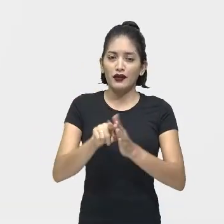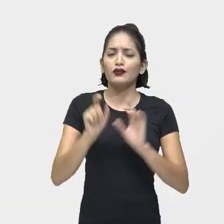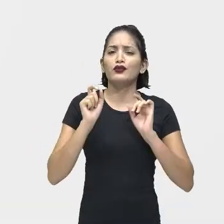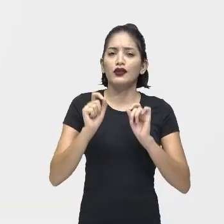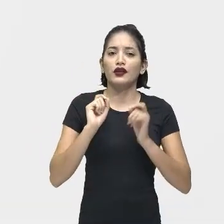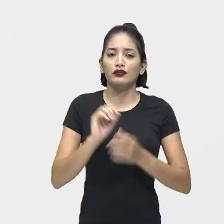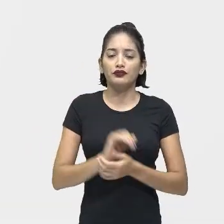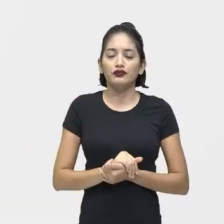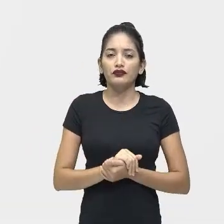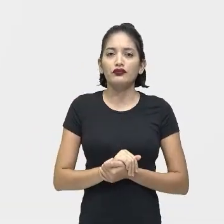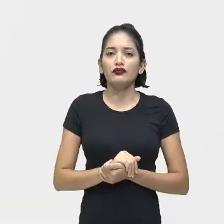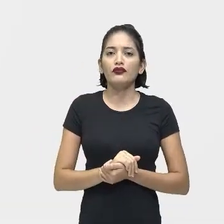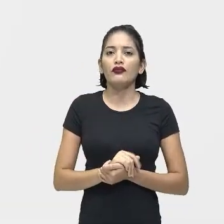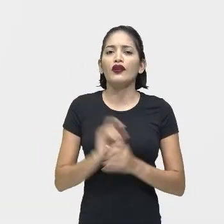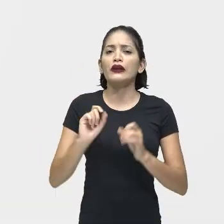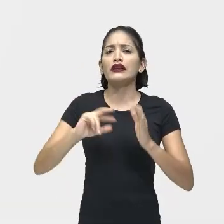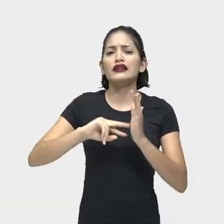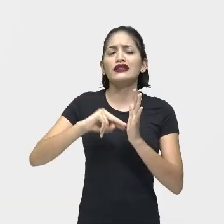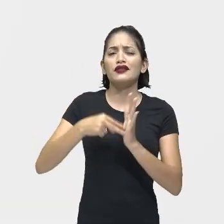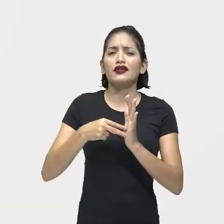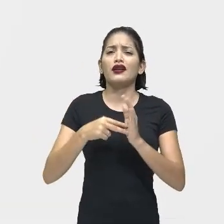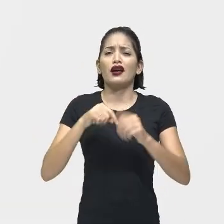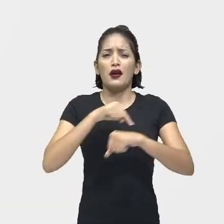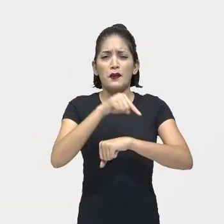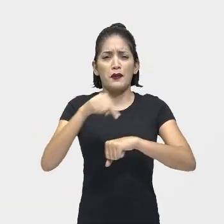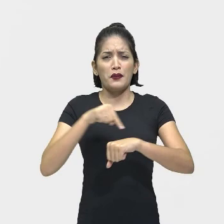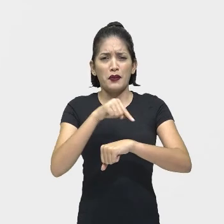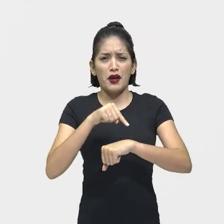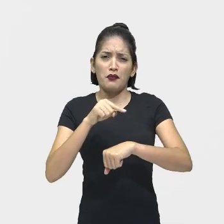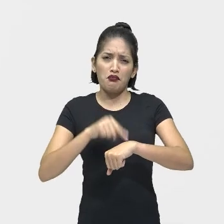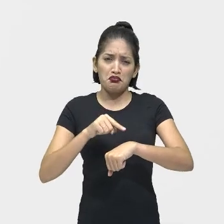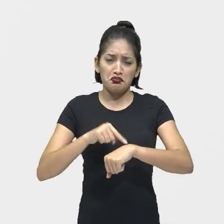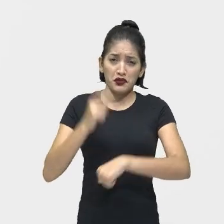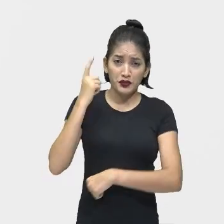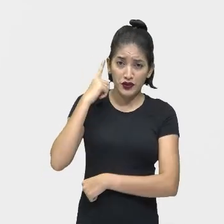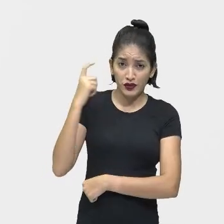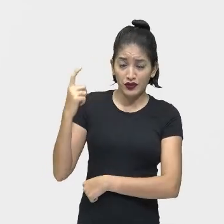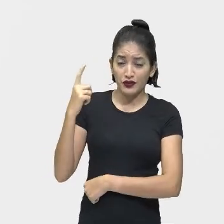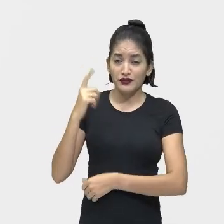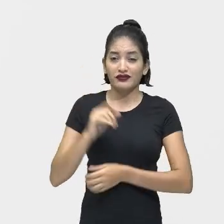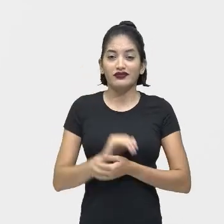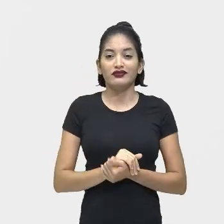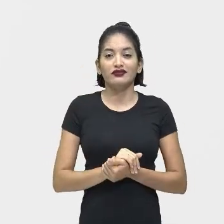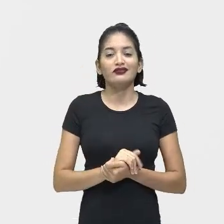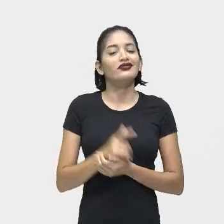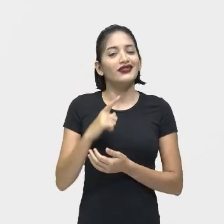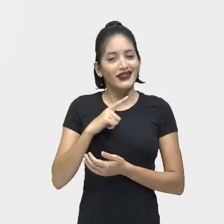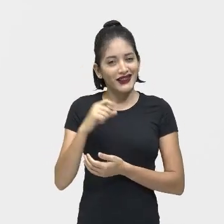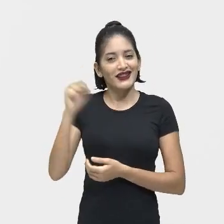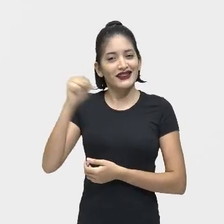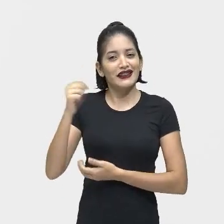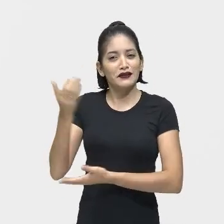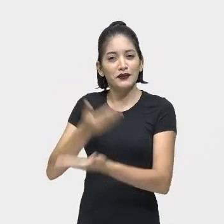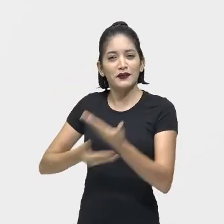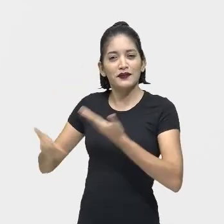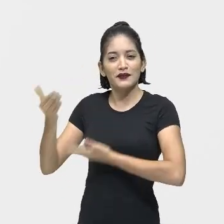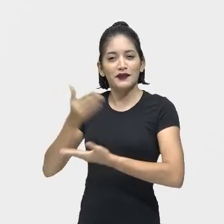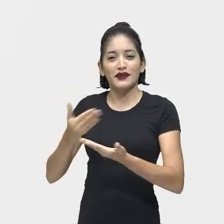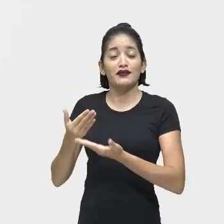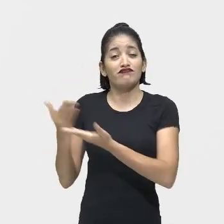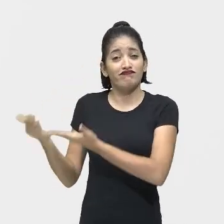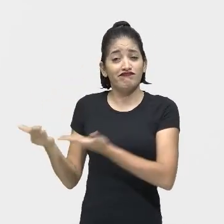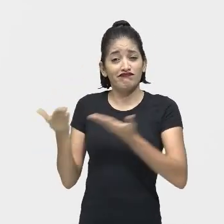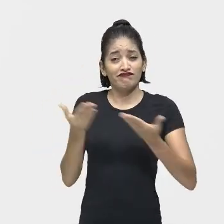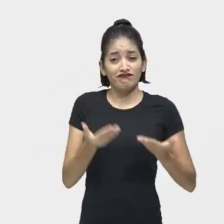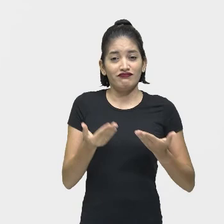perguntamos sobre o que é duração de um som. Tivemos até a participação, uma convidada muito ilustre.